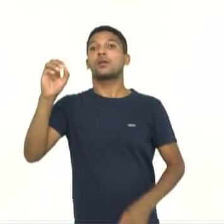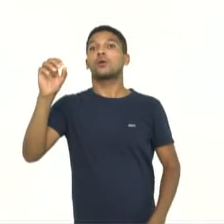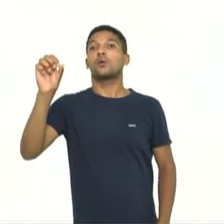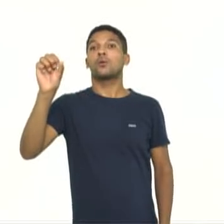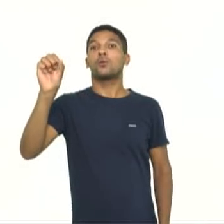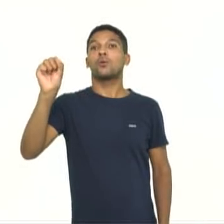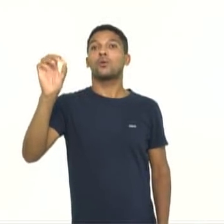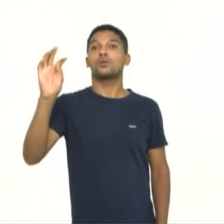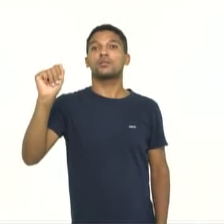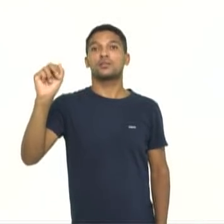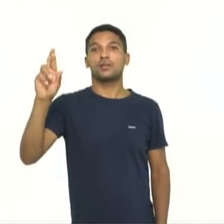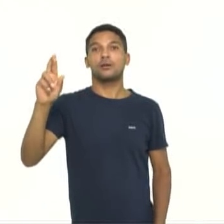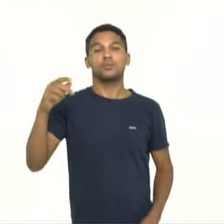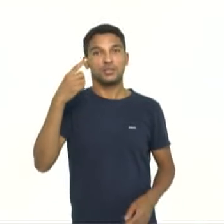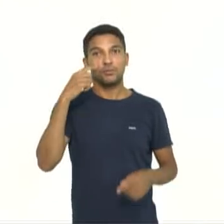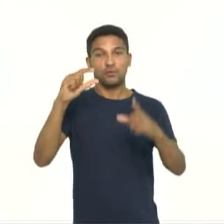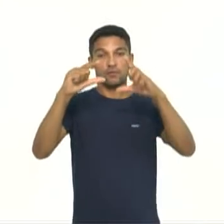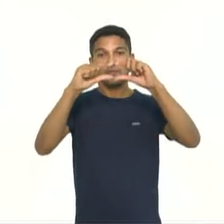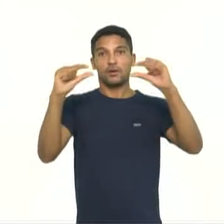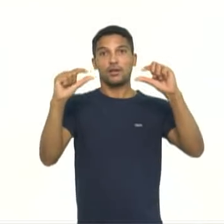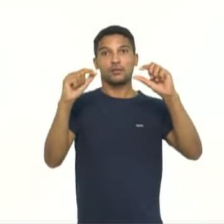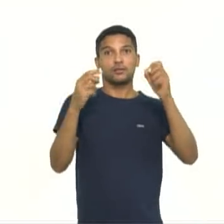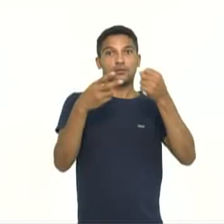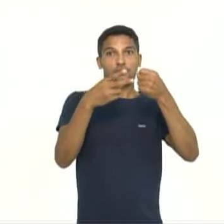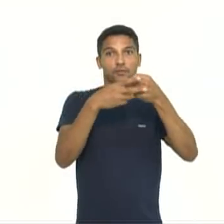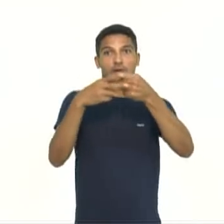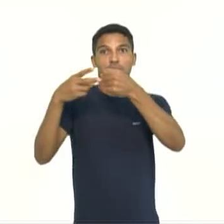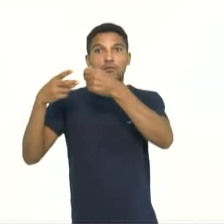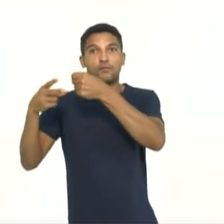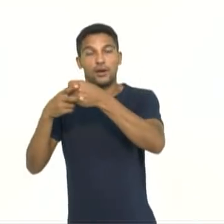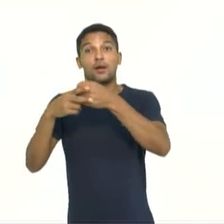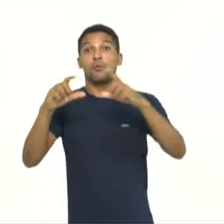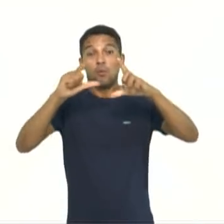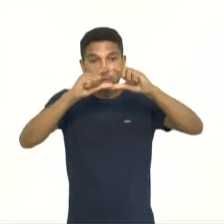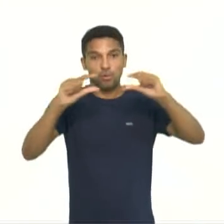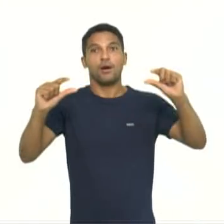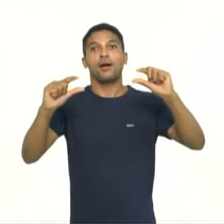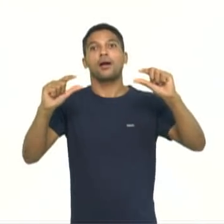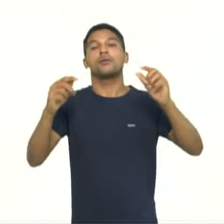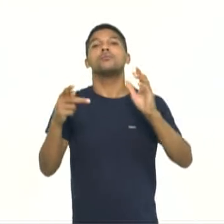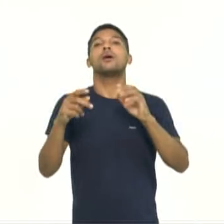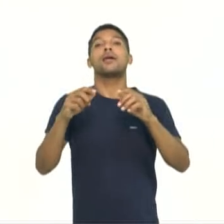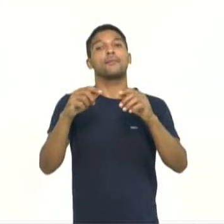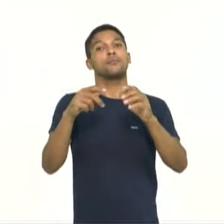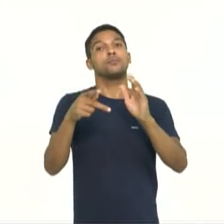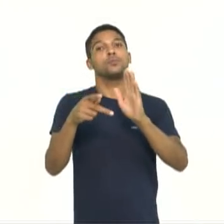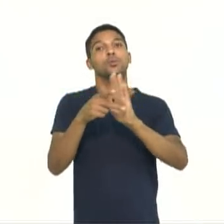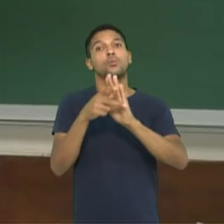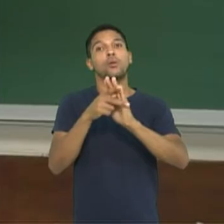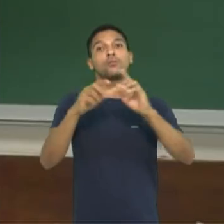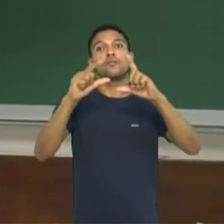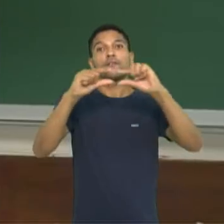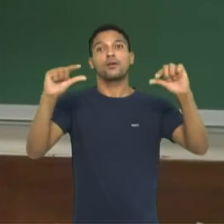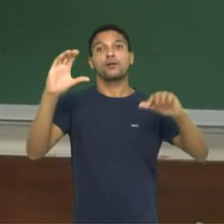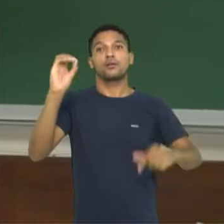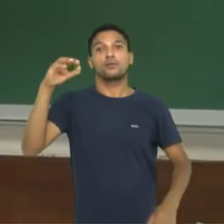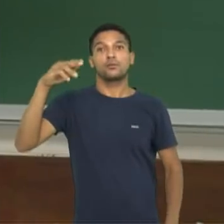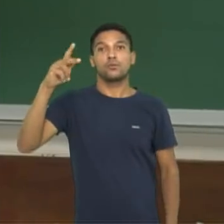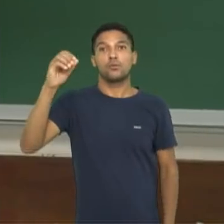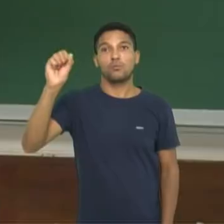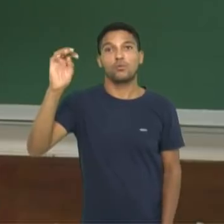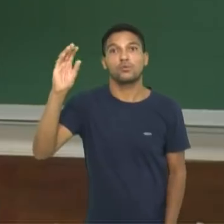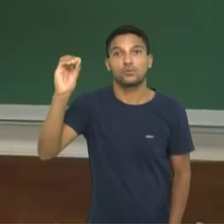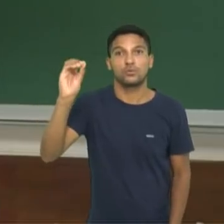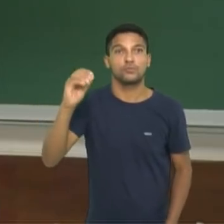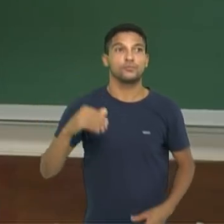exemplo, ninguém lamentou a sua renúncia, nem pediu que ficasse no cargo. Né? Então a gente tem aqui o verbo pedir,